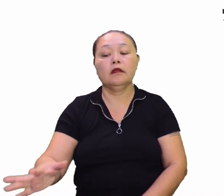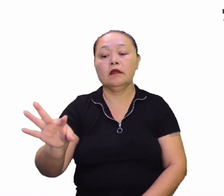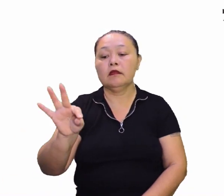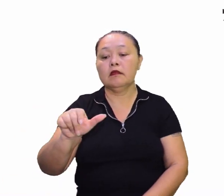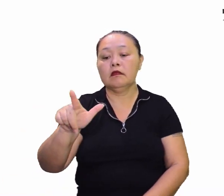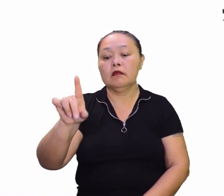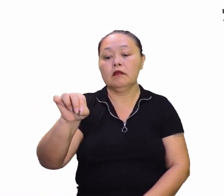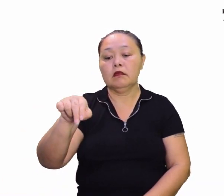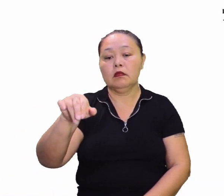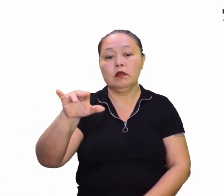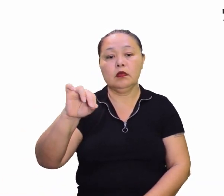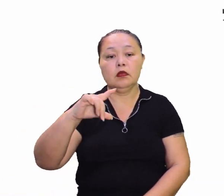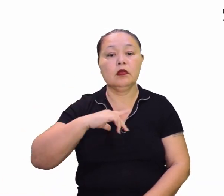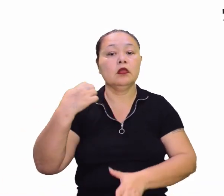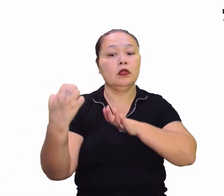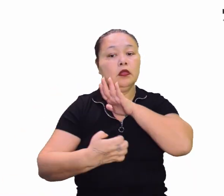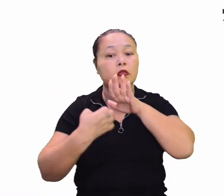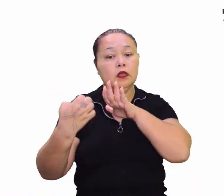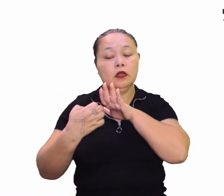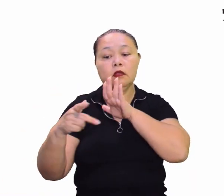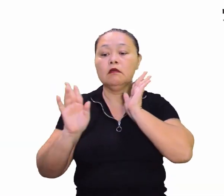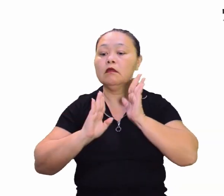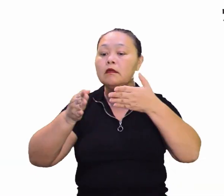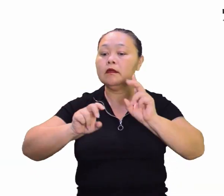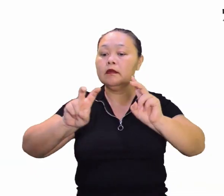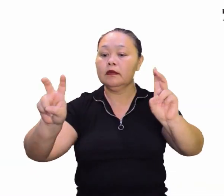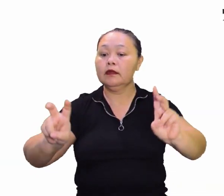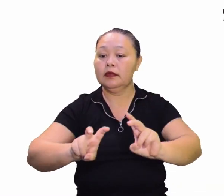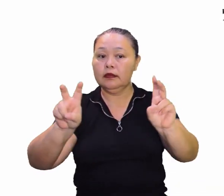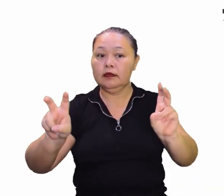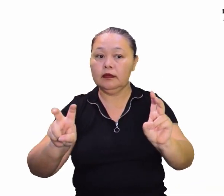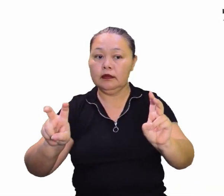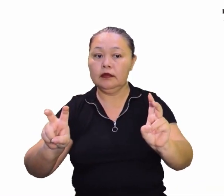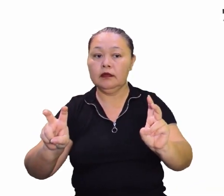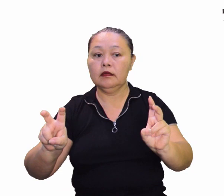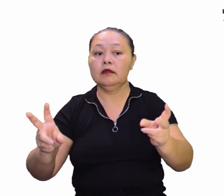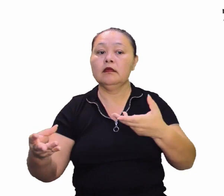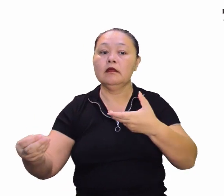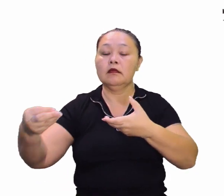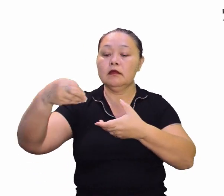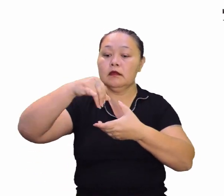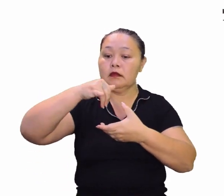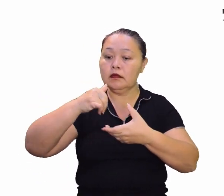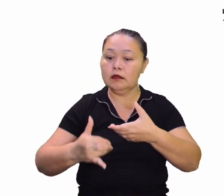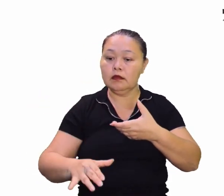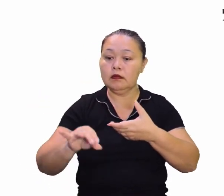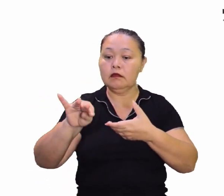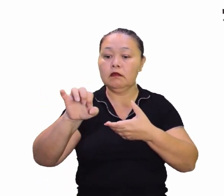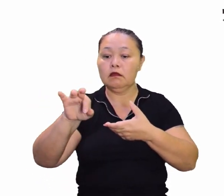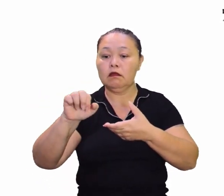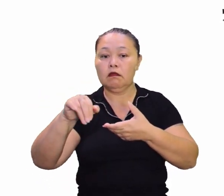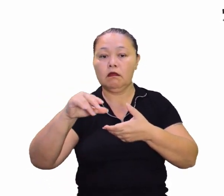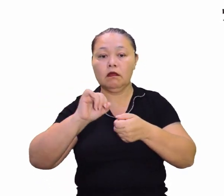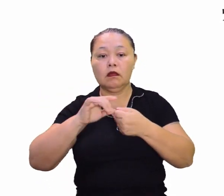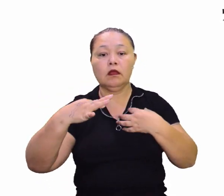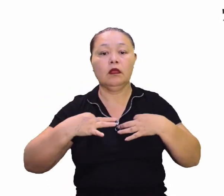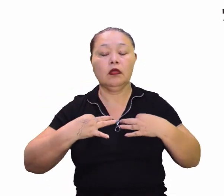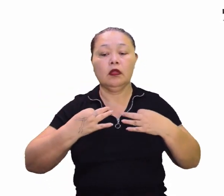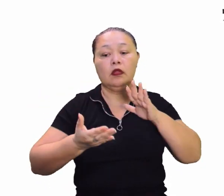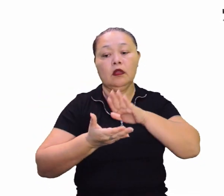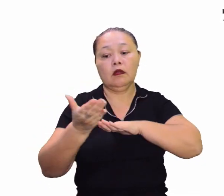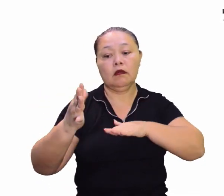Na Tailândia, as indústrias são de computadores, eletroeletrônicos, têxteis, sapatos